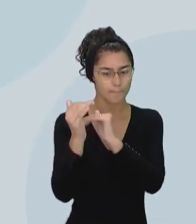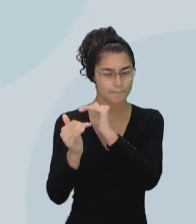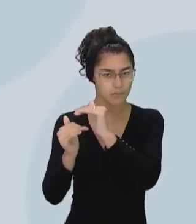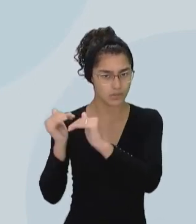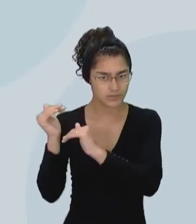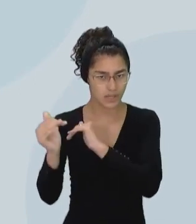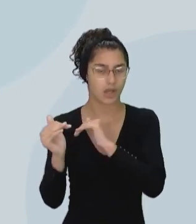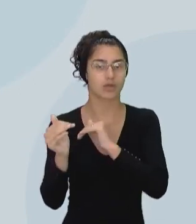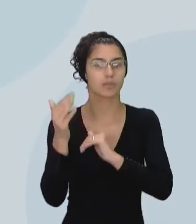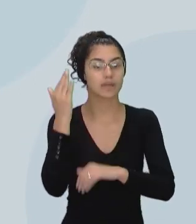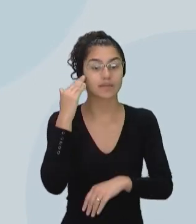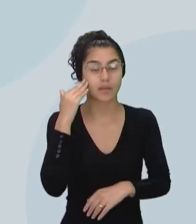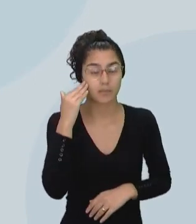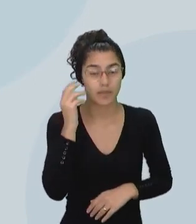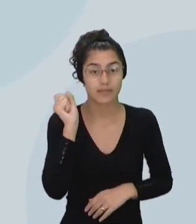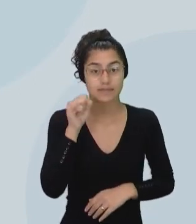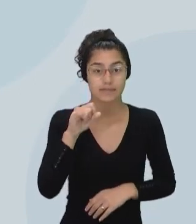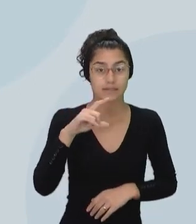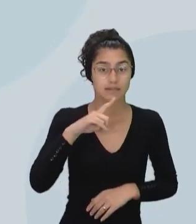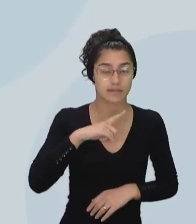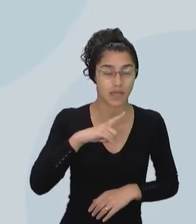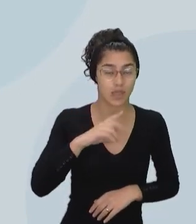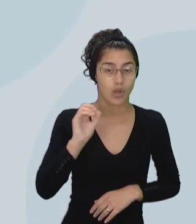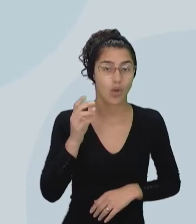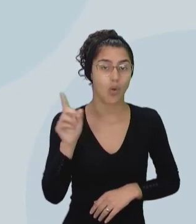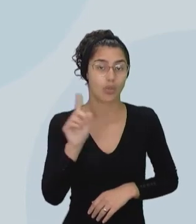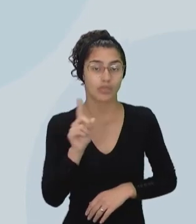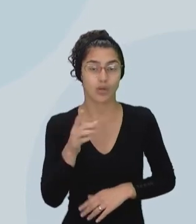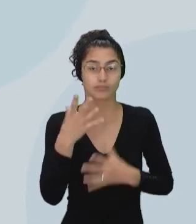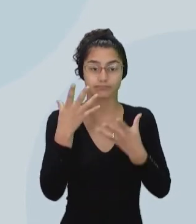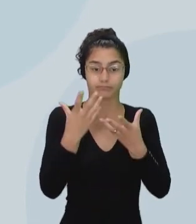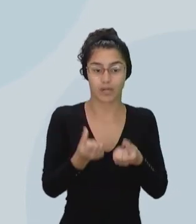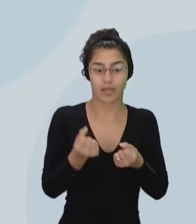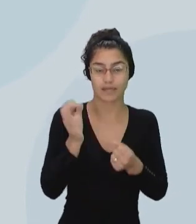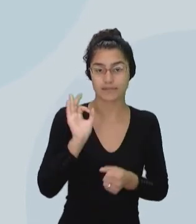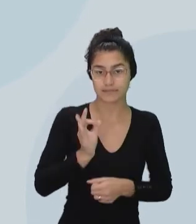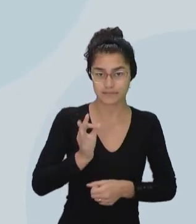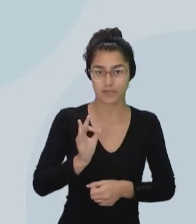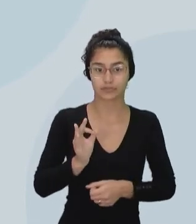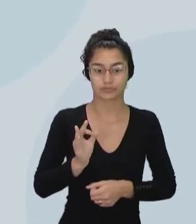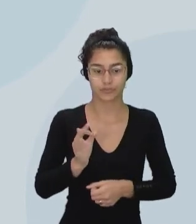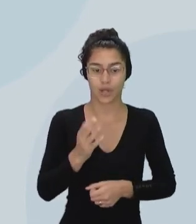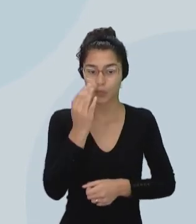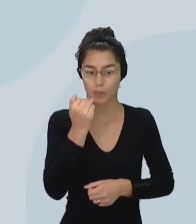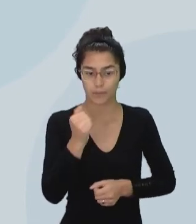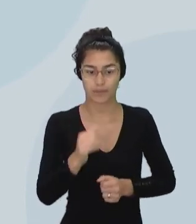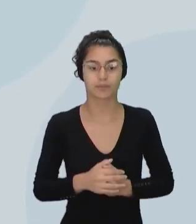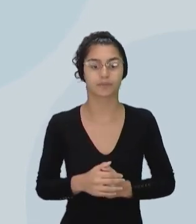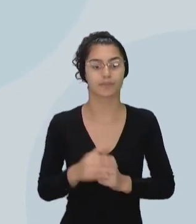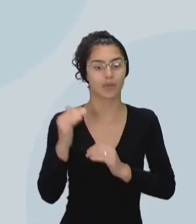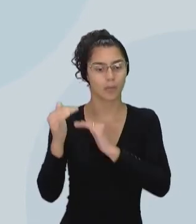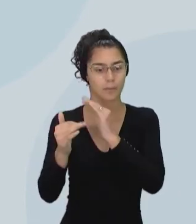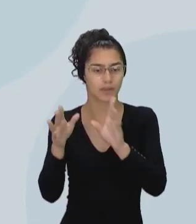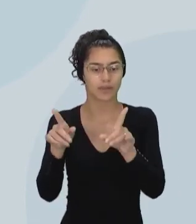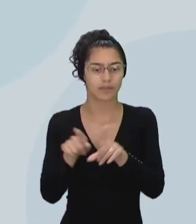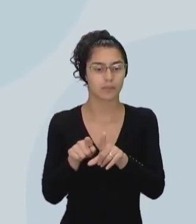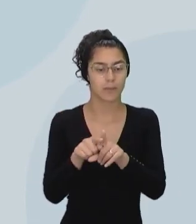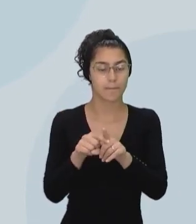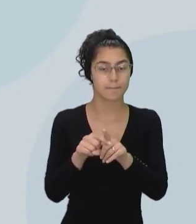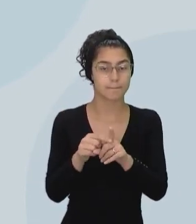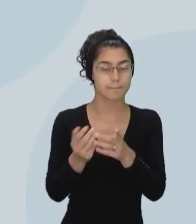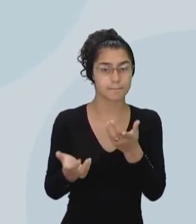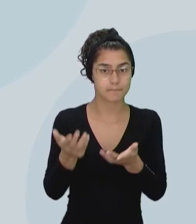dessa criança para saber se ela está ou não adquirindo corretamente os nutrientes. Acompanhar, olha só,